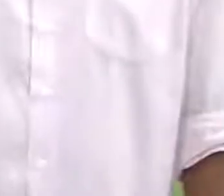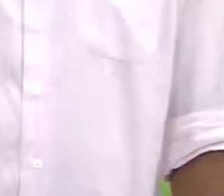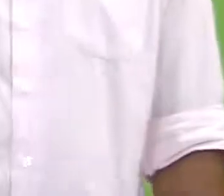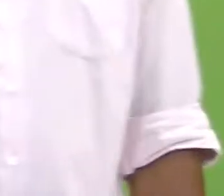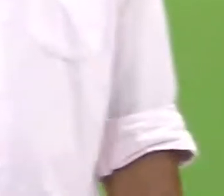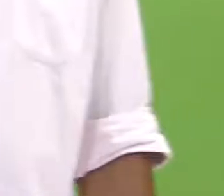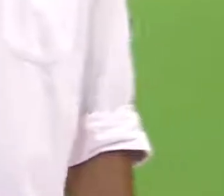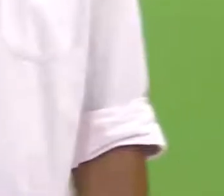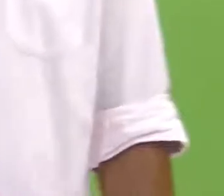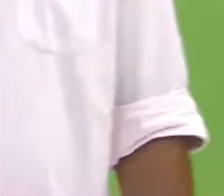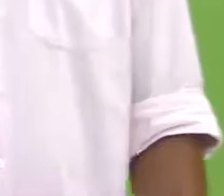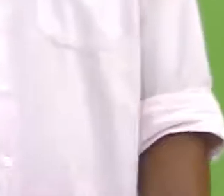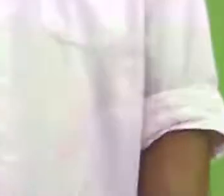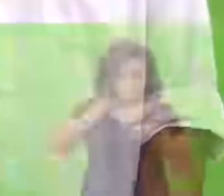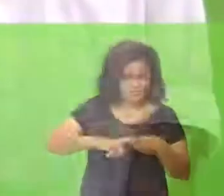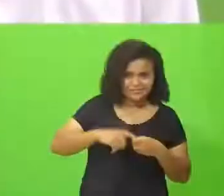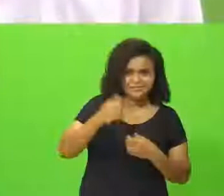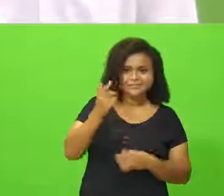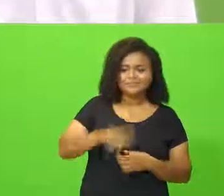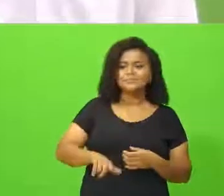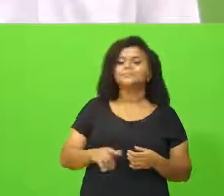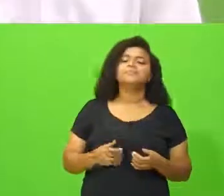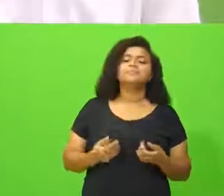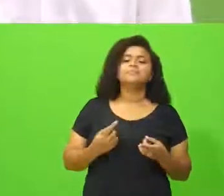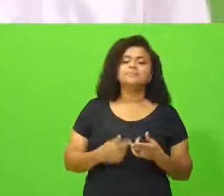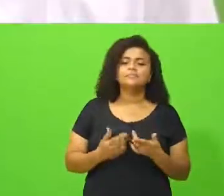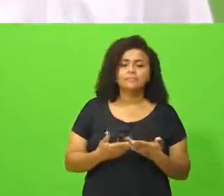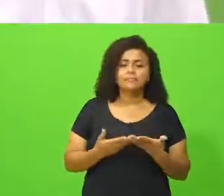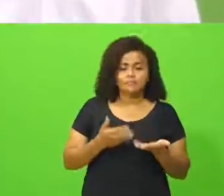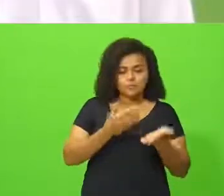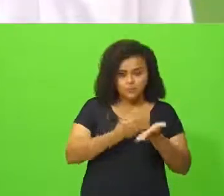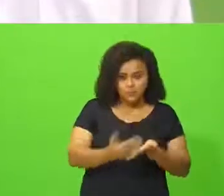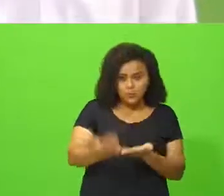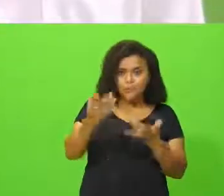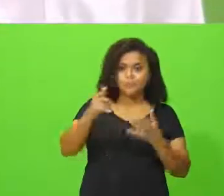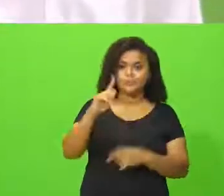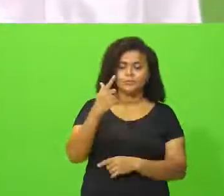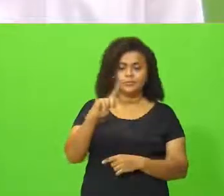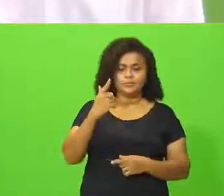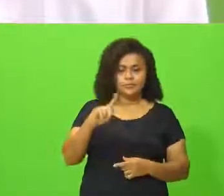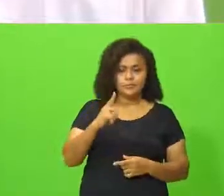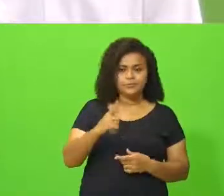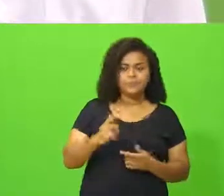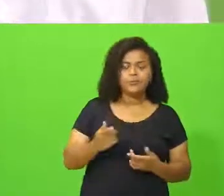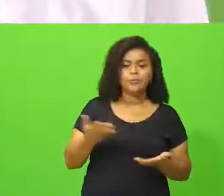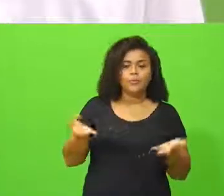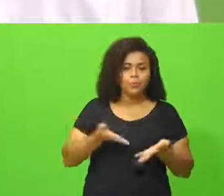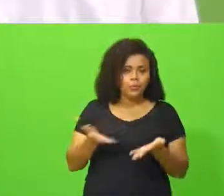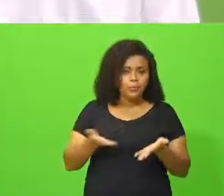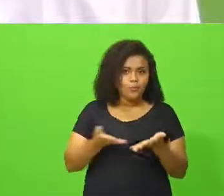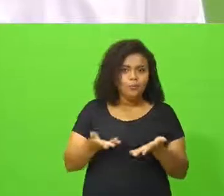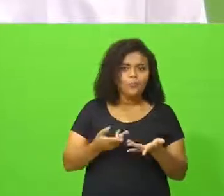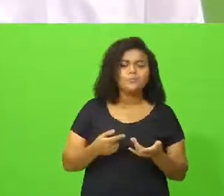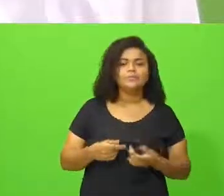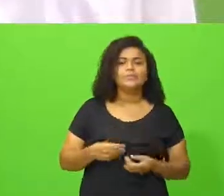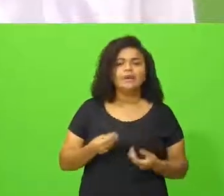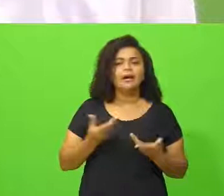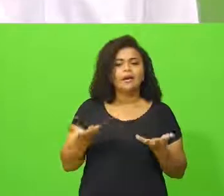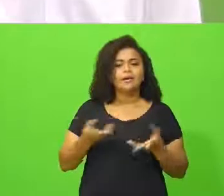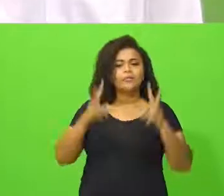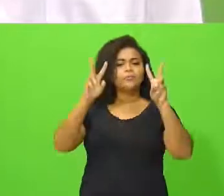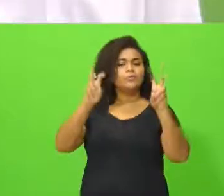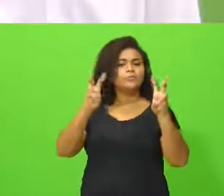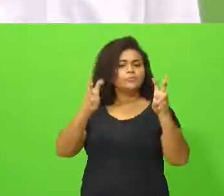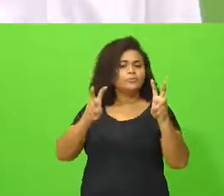Olá, pessoal, retornando então, dando continuidade a essa aula de geografia de hoje, a vocês eu trago então o